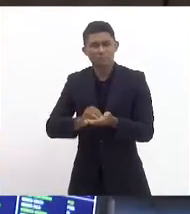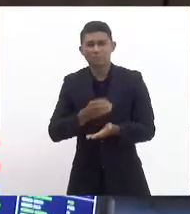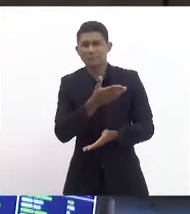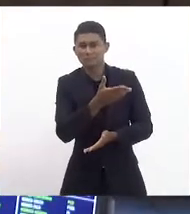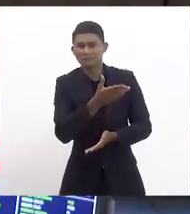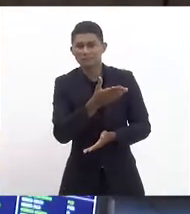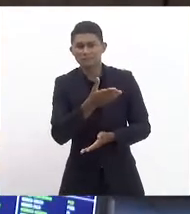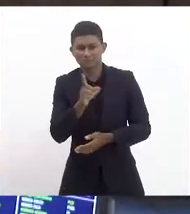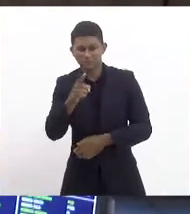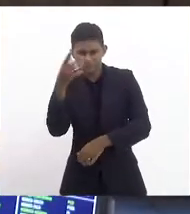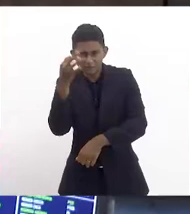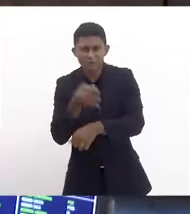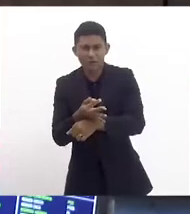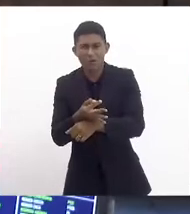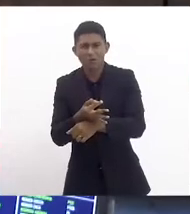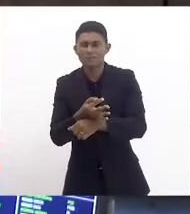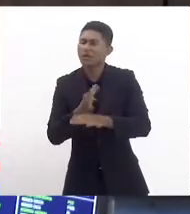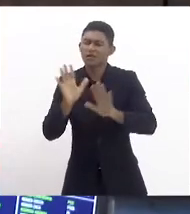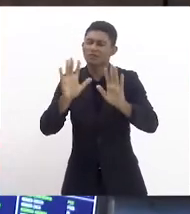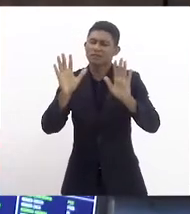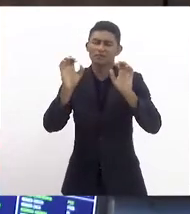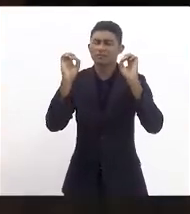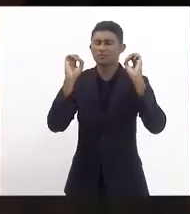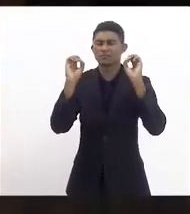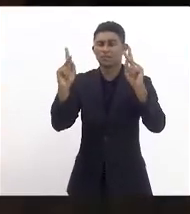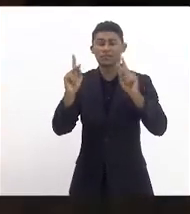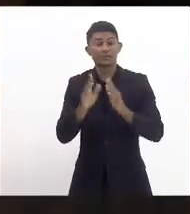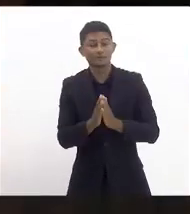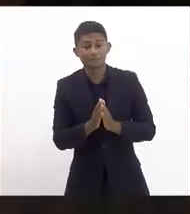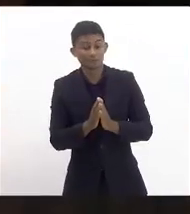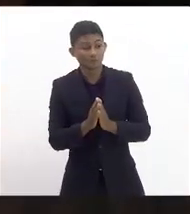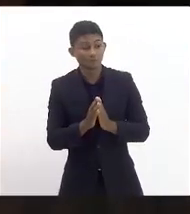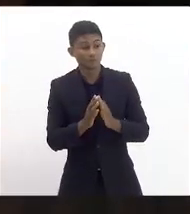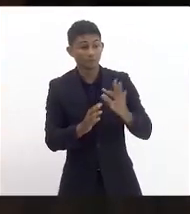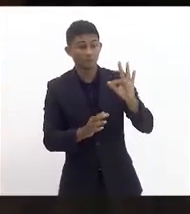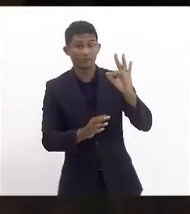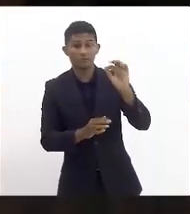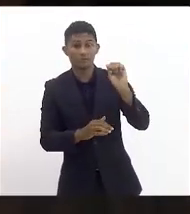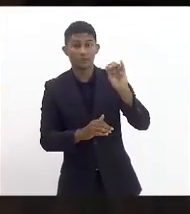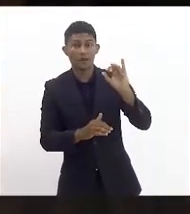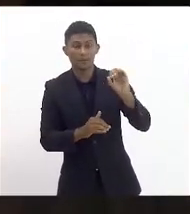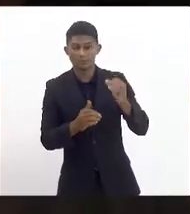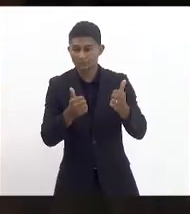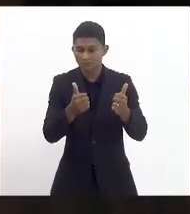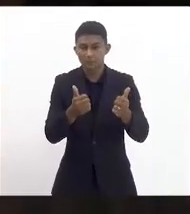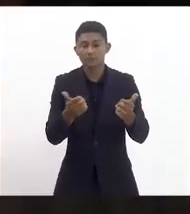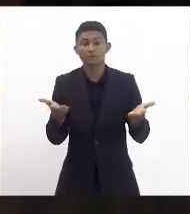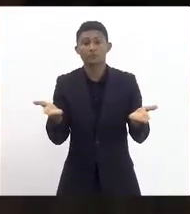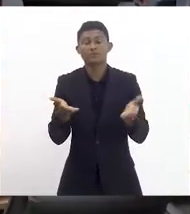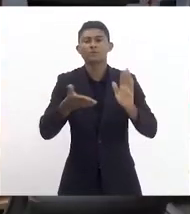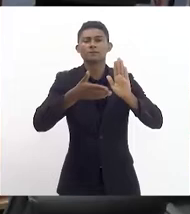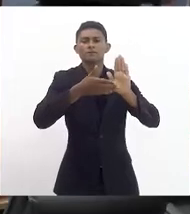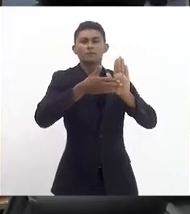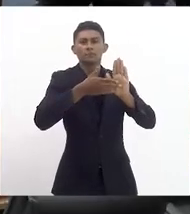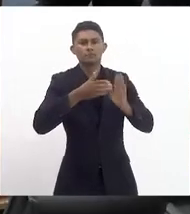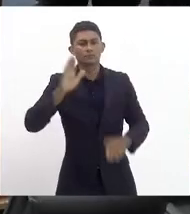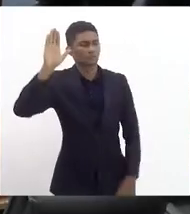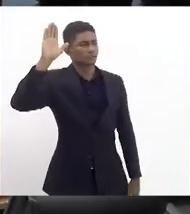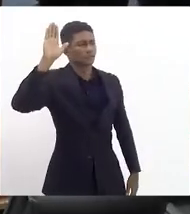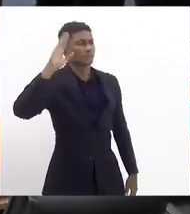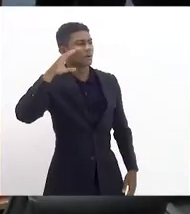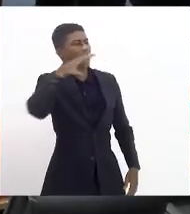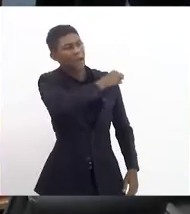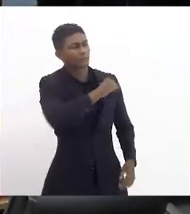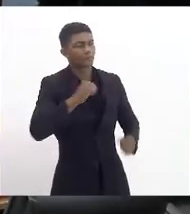Ah, problema? Ok. Deputado Fábio Silva, vamos à pauta. Pela ordem, rapidamente,